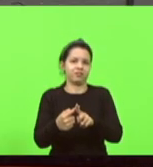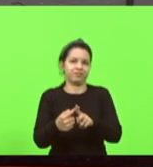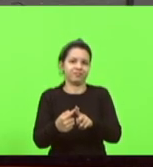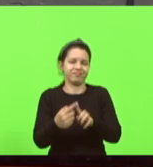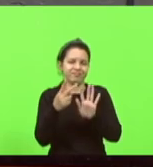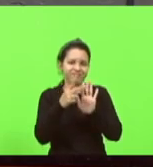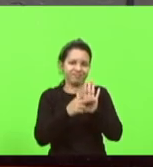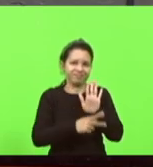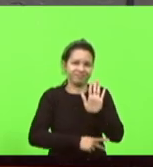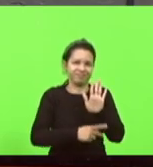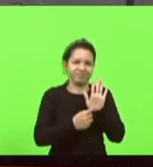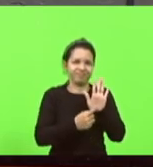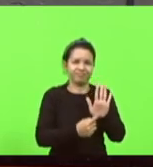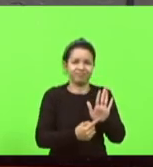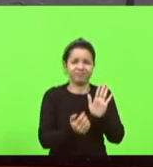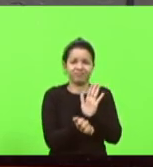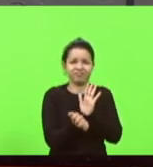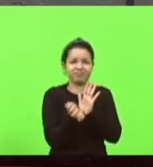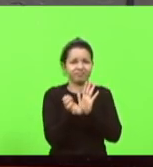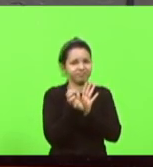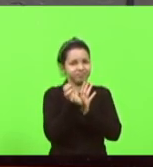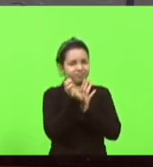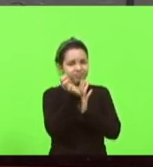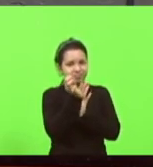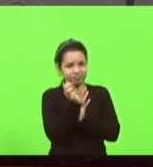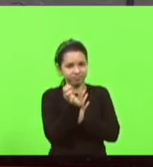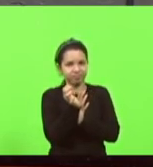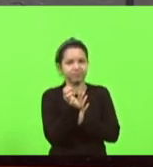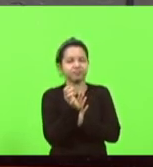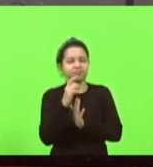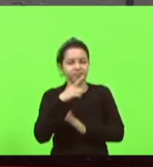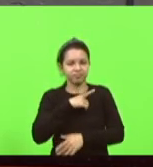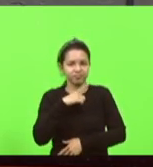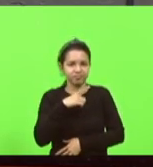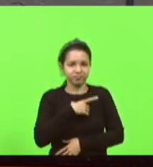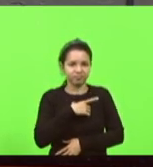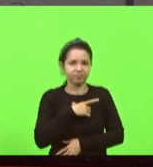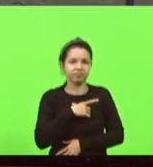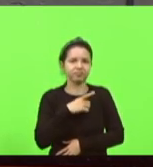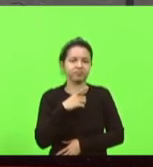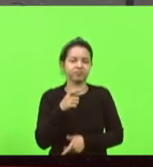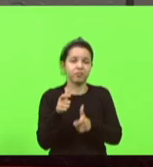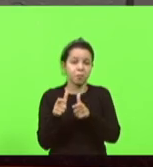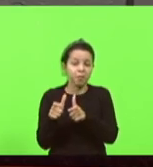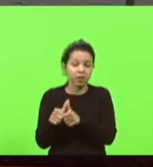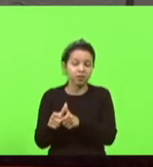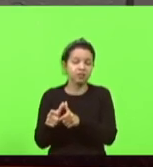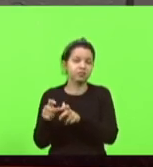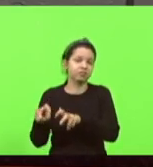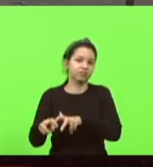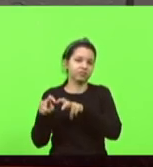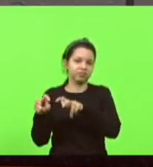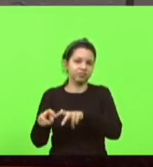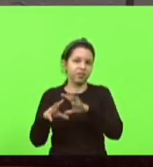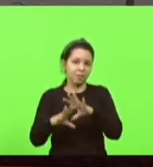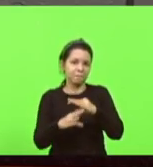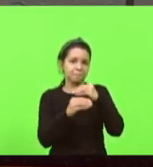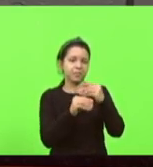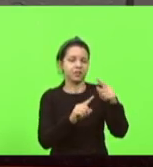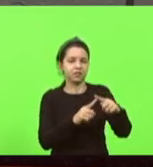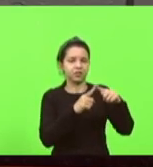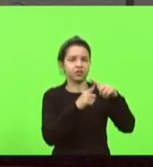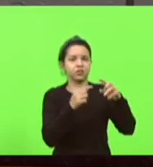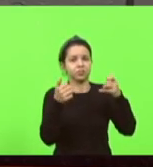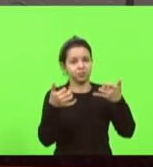etc., etc. É a burocracia que se impõe ao pequeno agricultor. A emenda aditiva diz